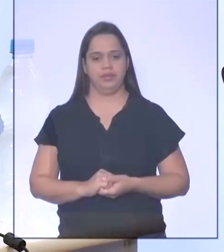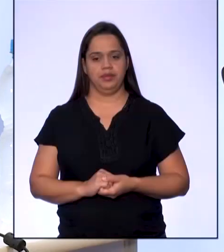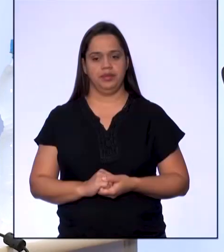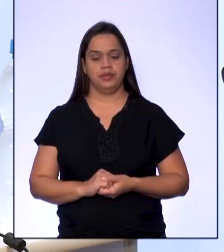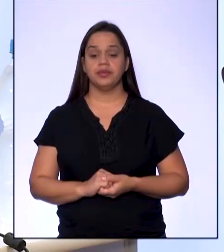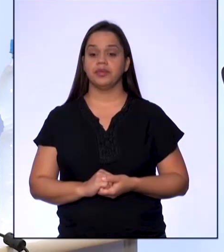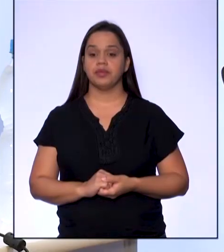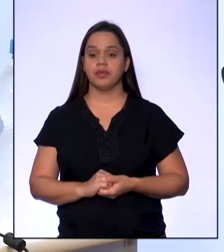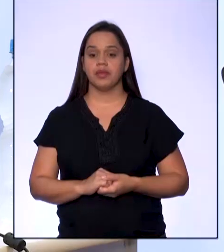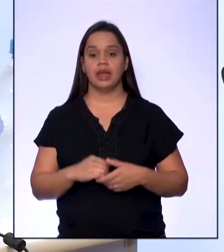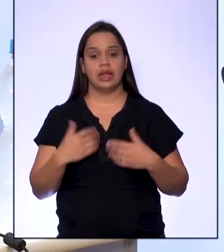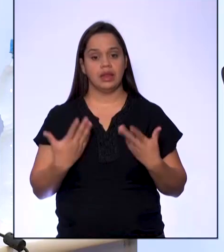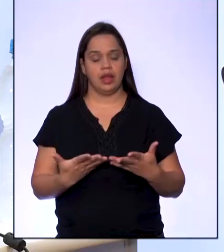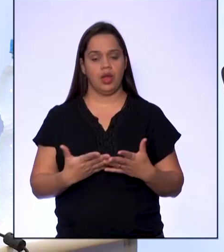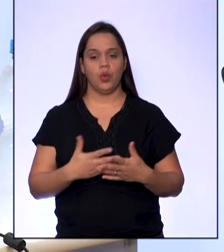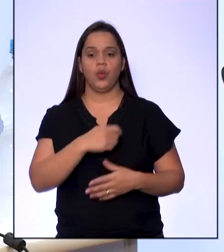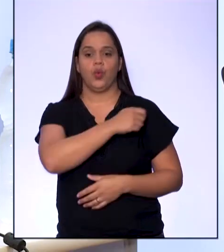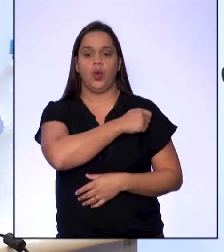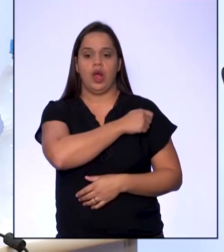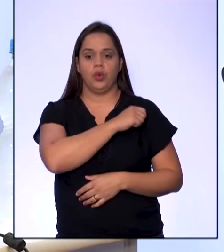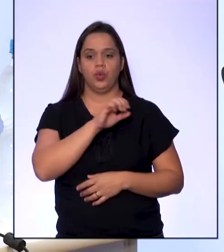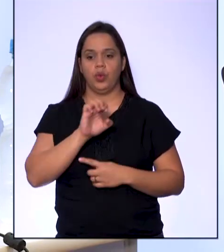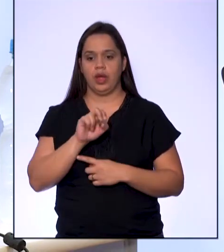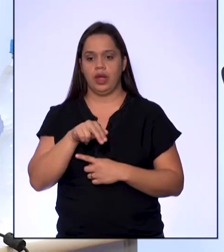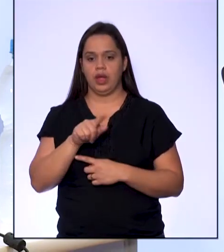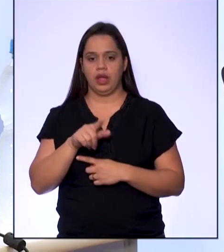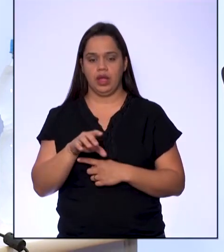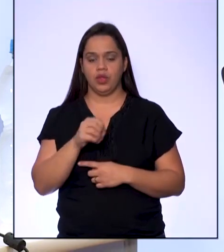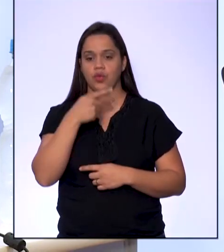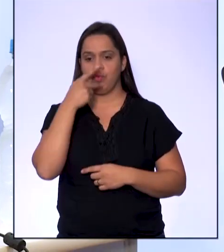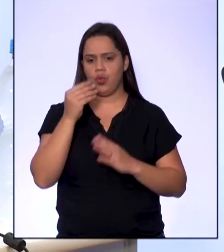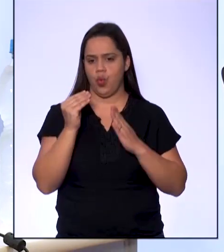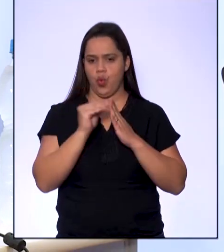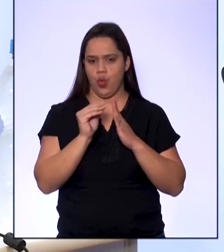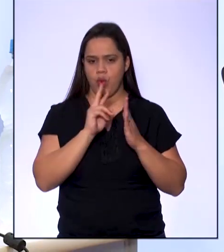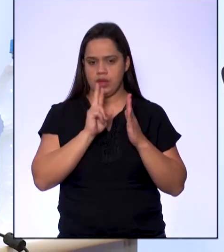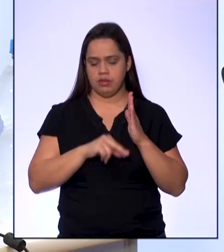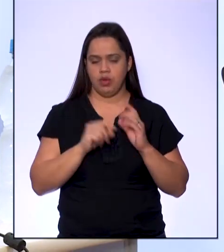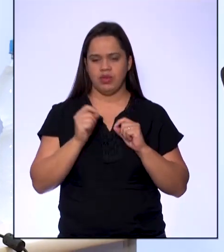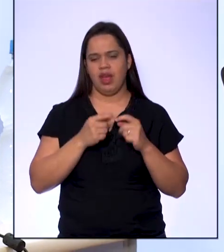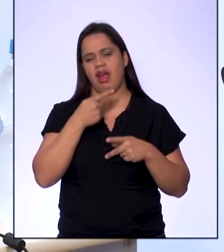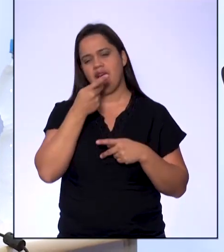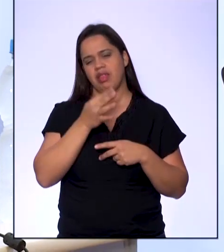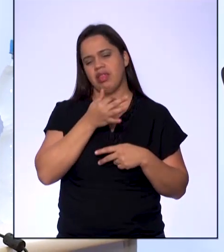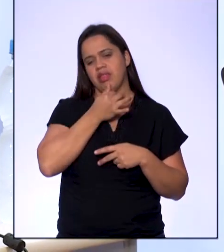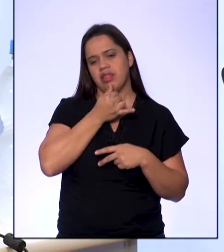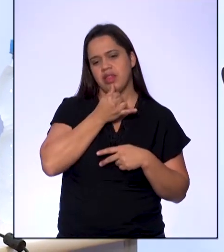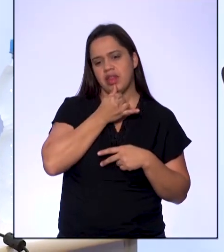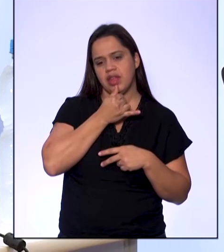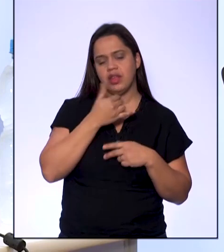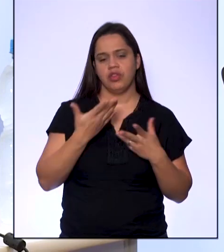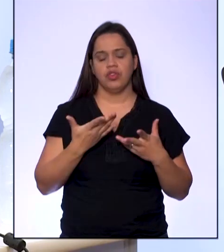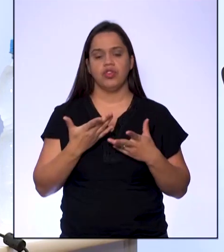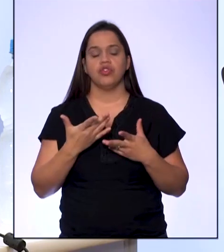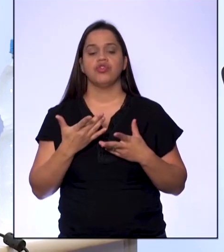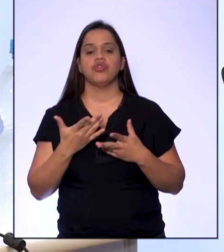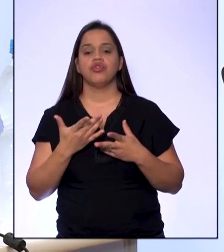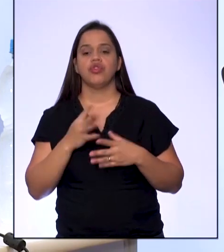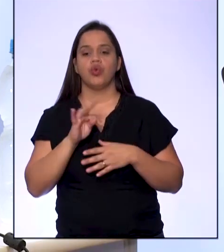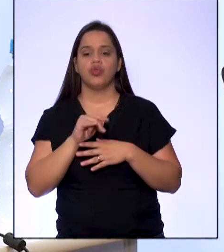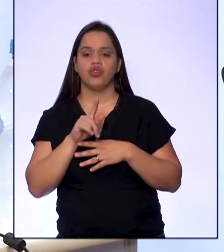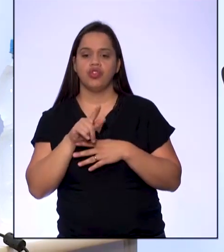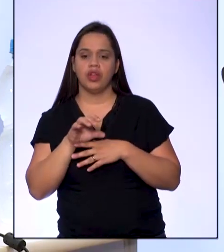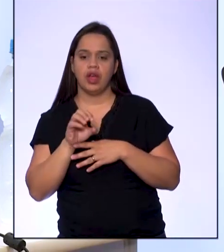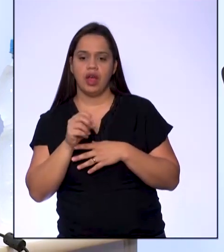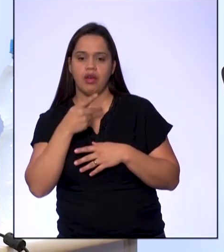Bom, o Enzo colocou que é muito triste. O Tiago colocou que é ruim a extinção das abelhas. Eu gostei